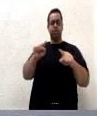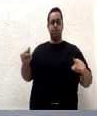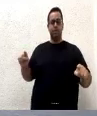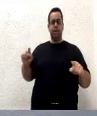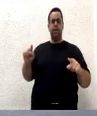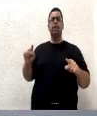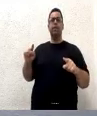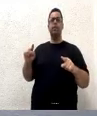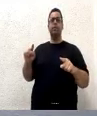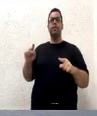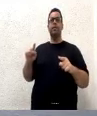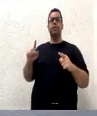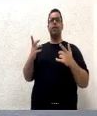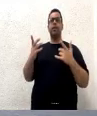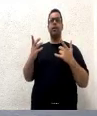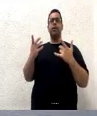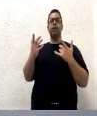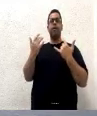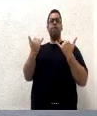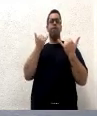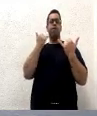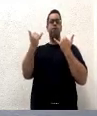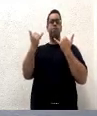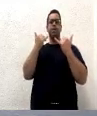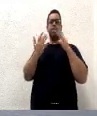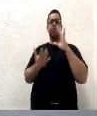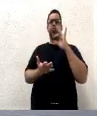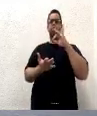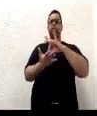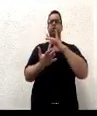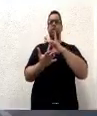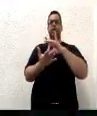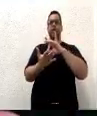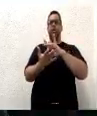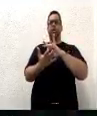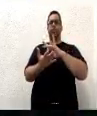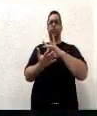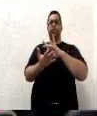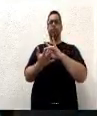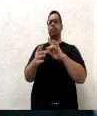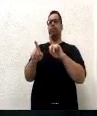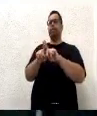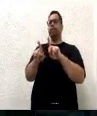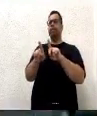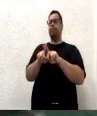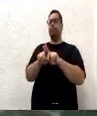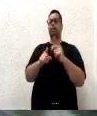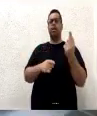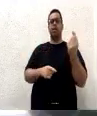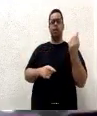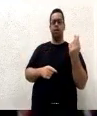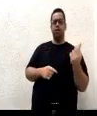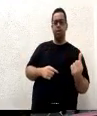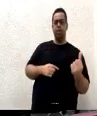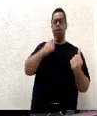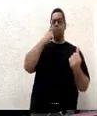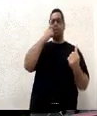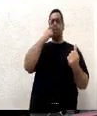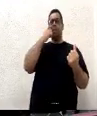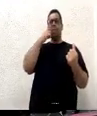né, levando informação e com as possibilidades de recursos, né,